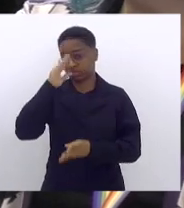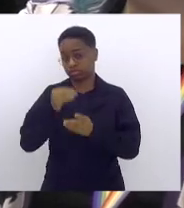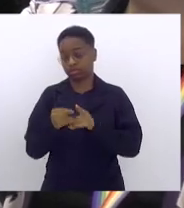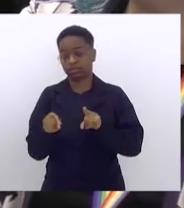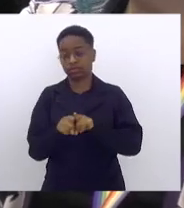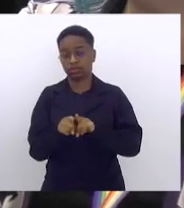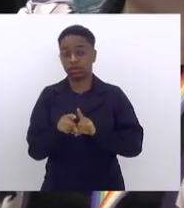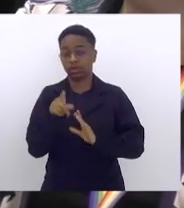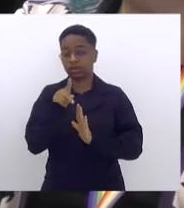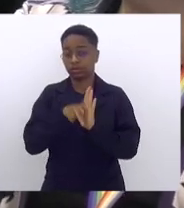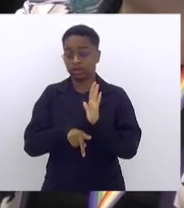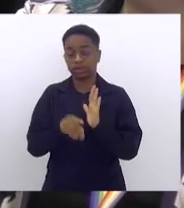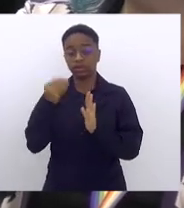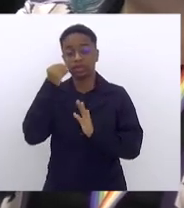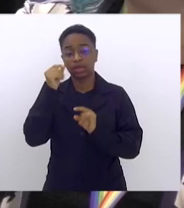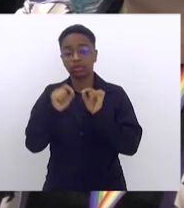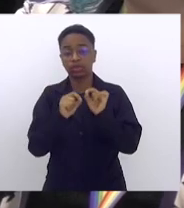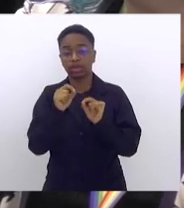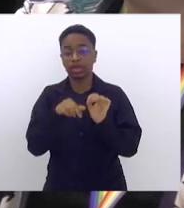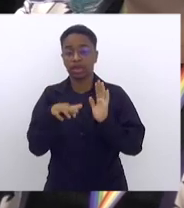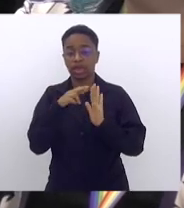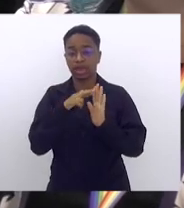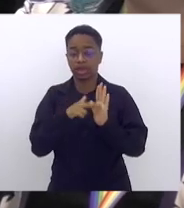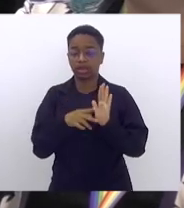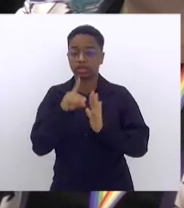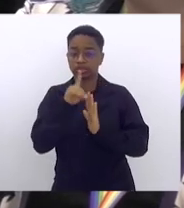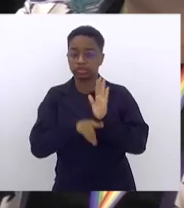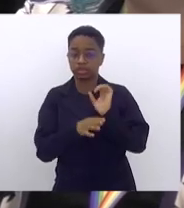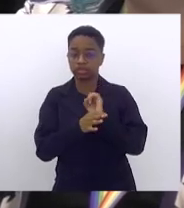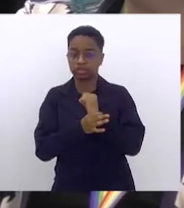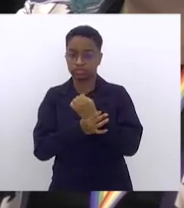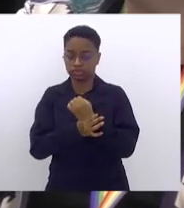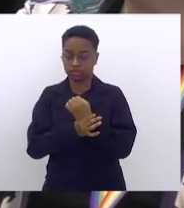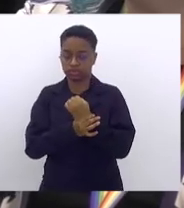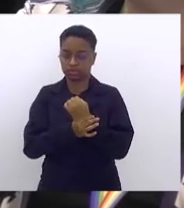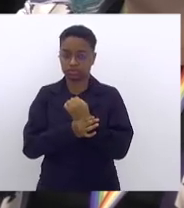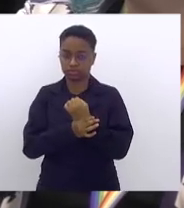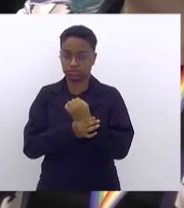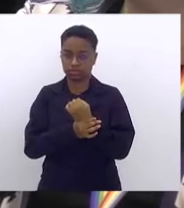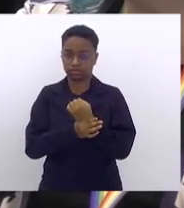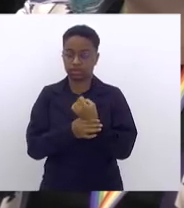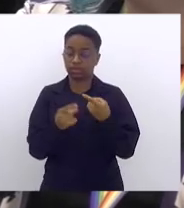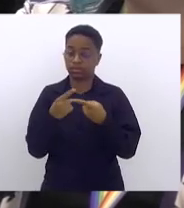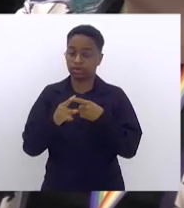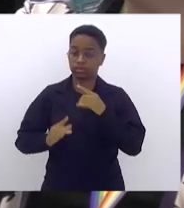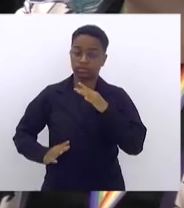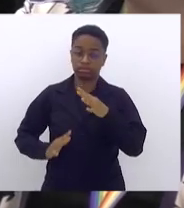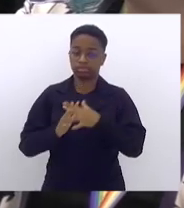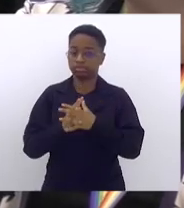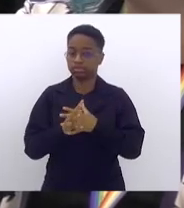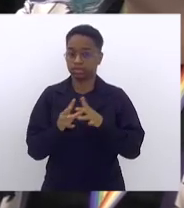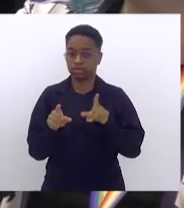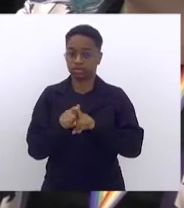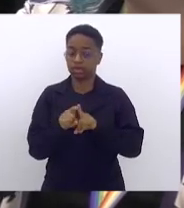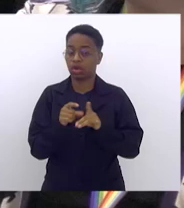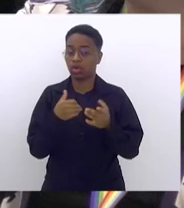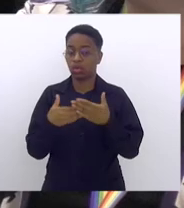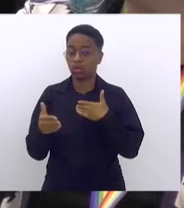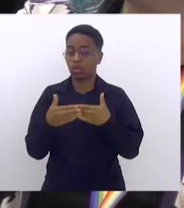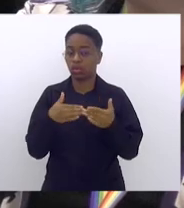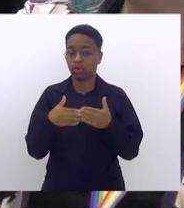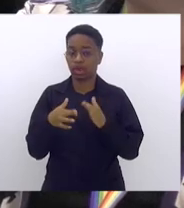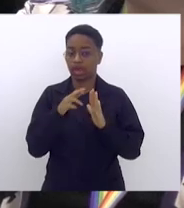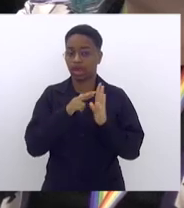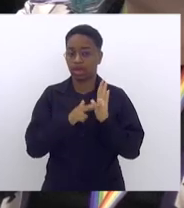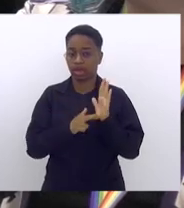projeto ele busca, na verdade, estabelecer segurança. Um critério de direito à segurança que extrapola justamente qualquer tipo de regulamentação